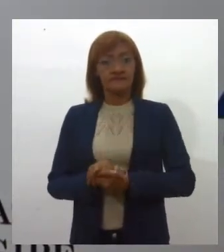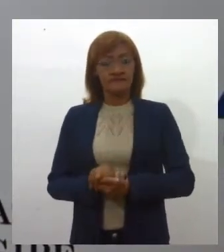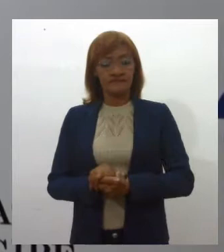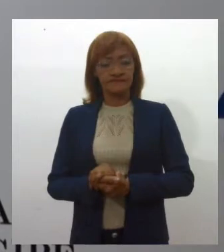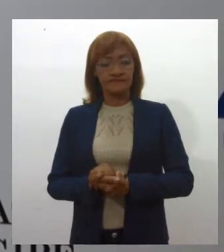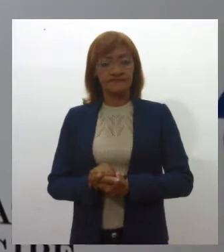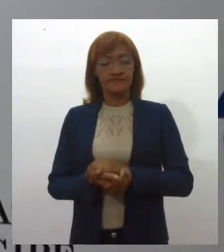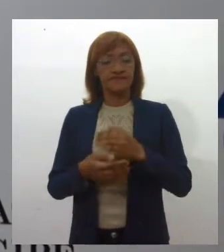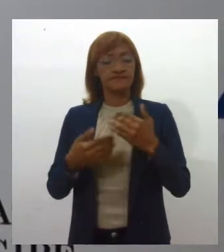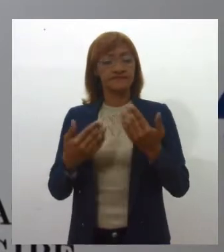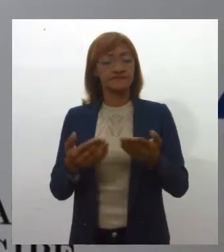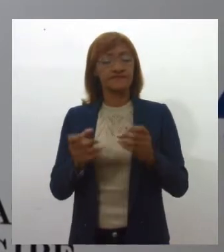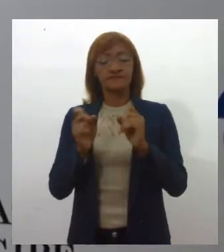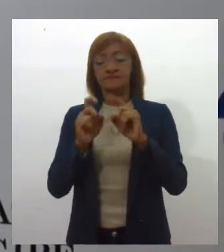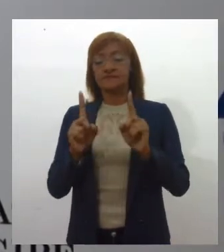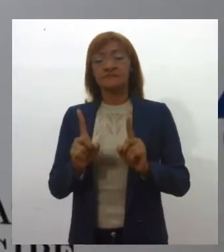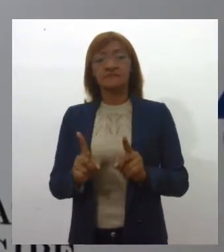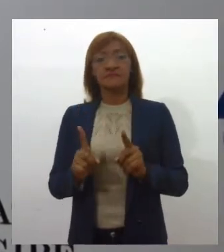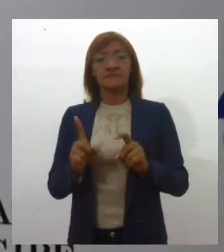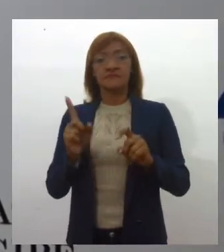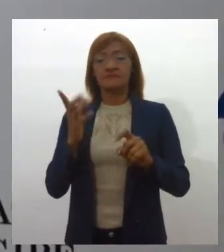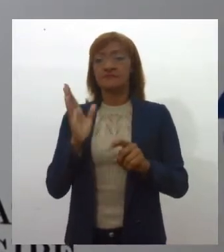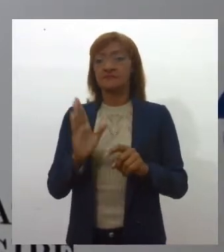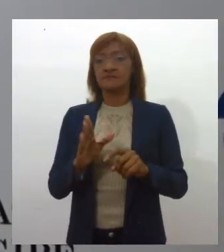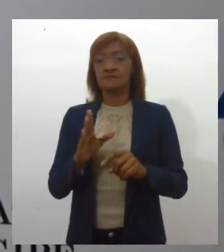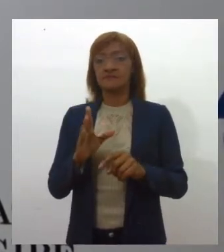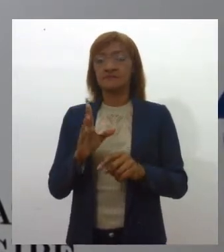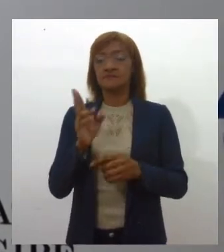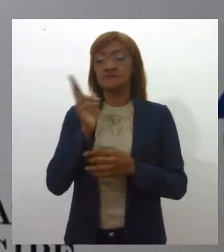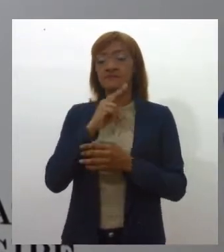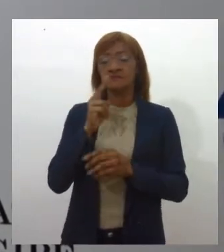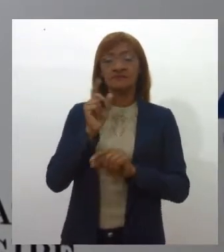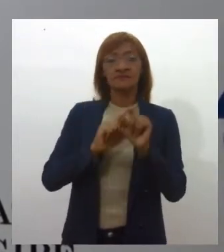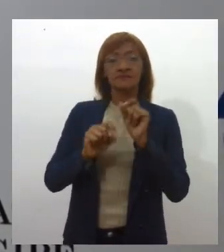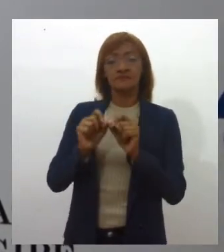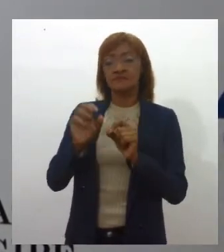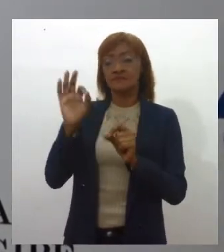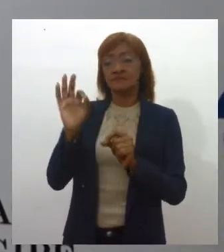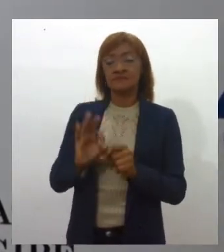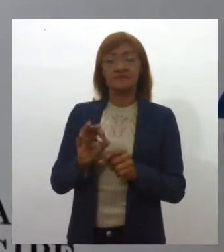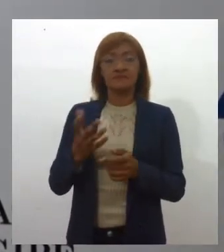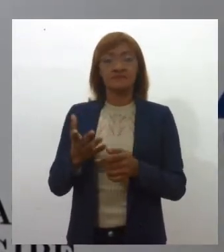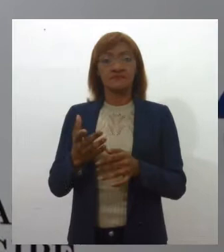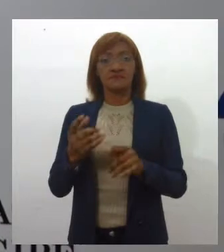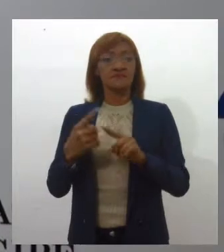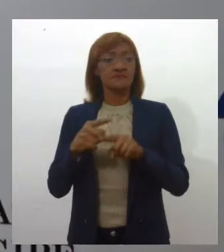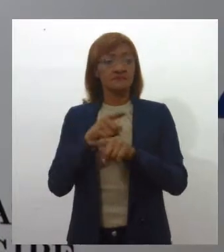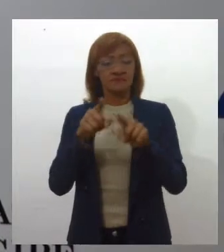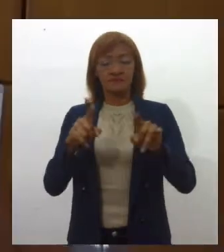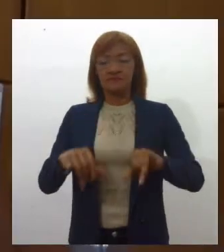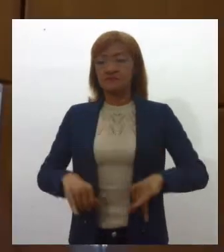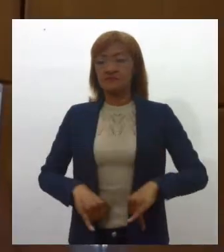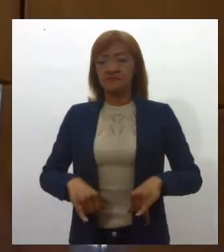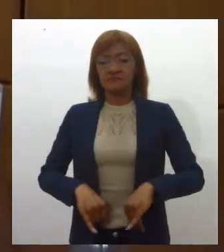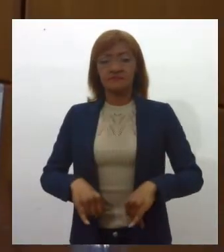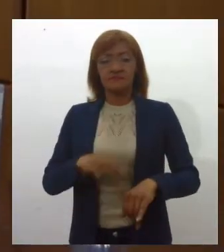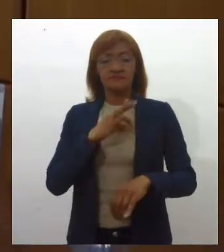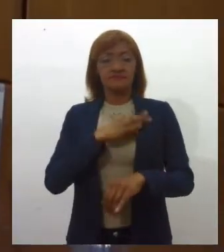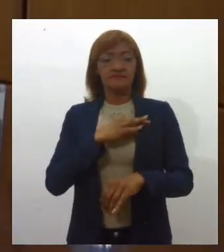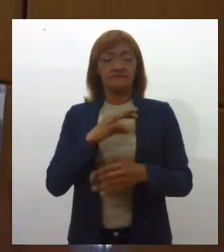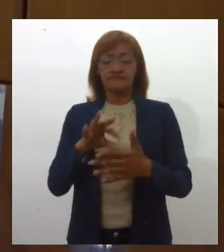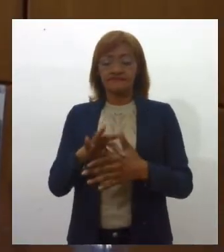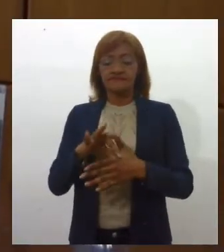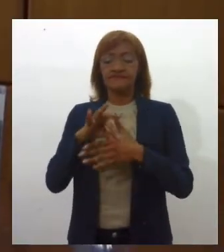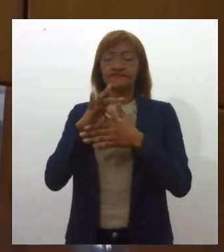público pede com urgência a correção desse massacre que ele sofre em relação aos seus salários. O líder do governo